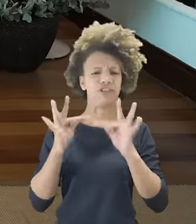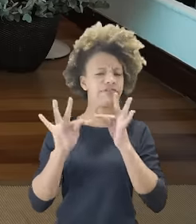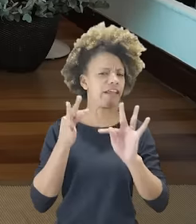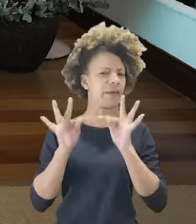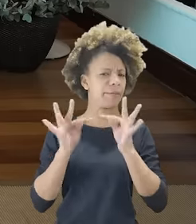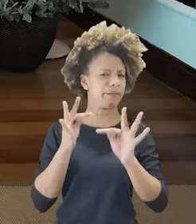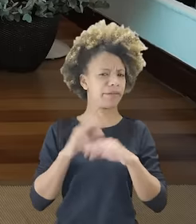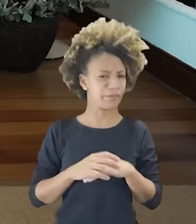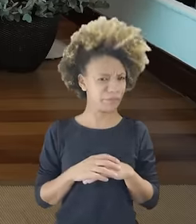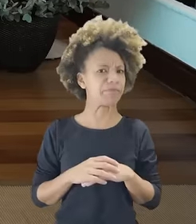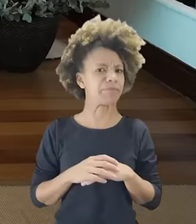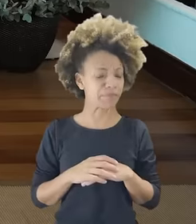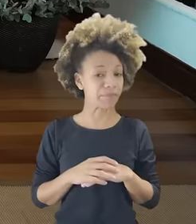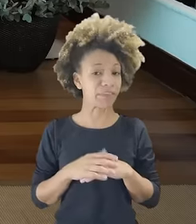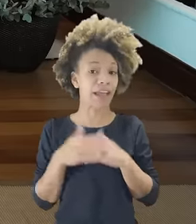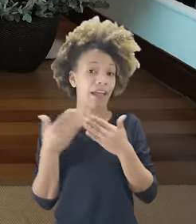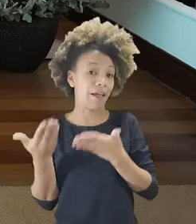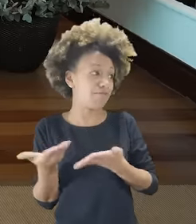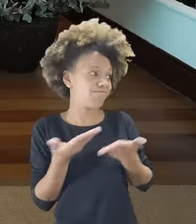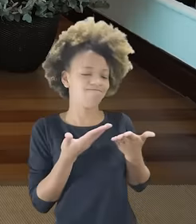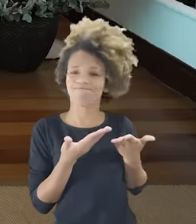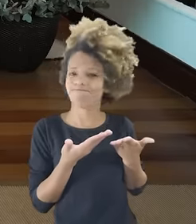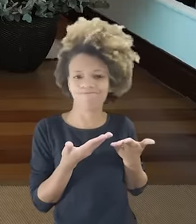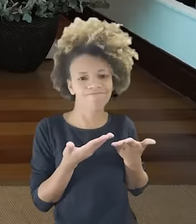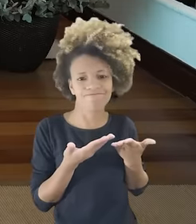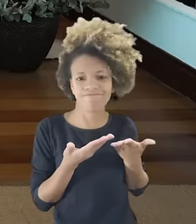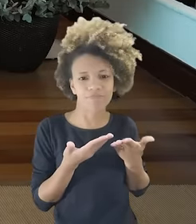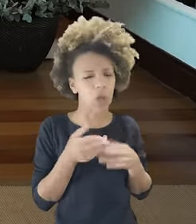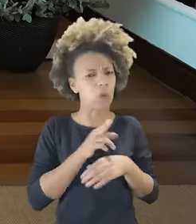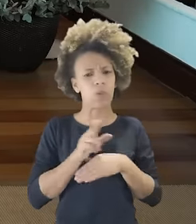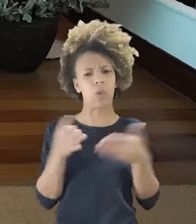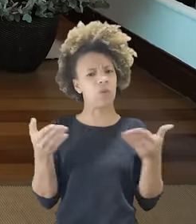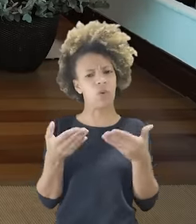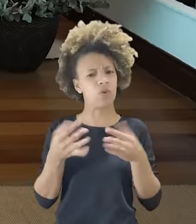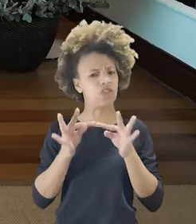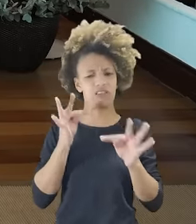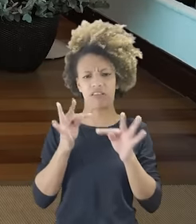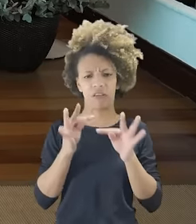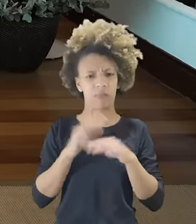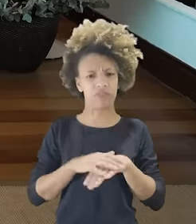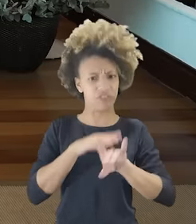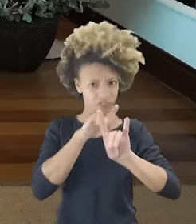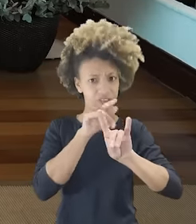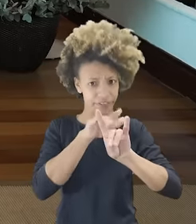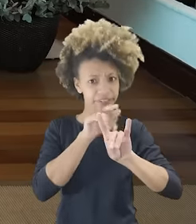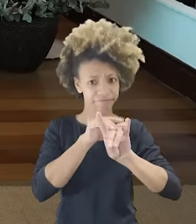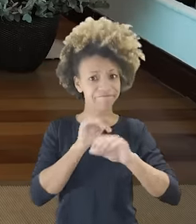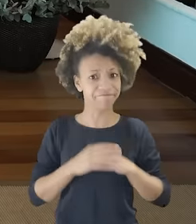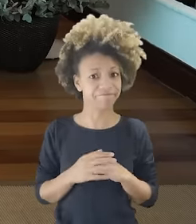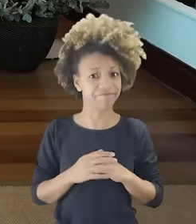eu estou com a maior é o maior nome hoje da terapia vegano eu diria